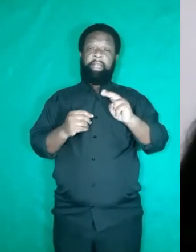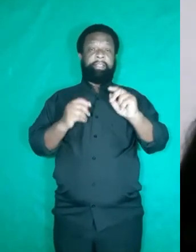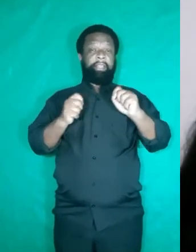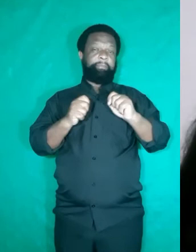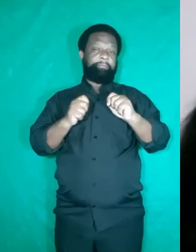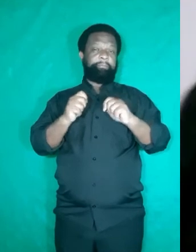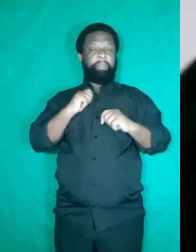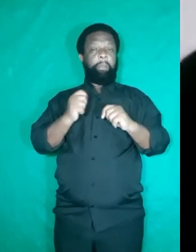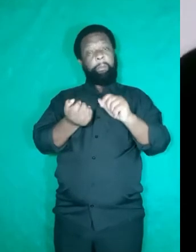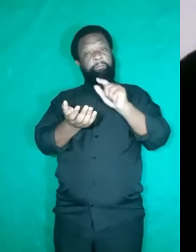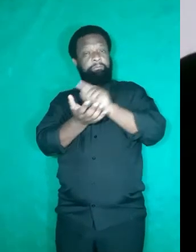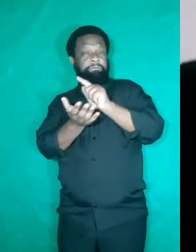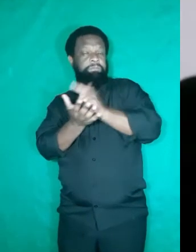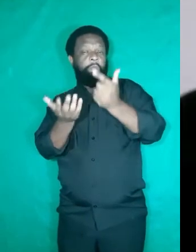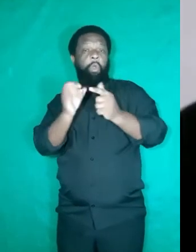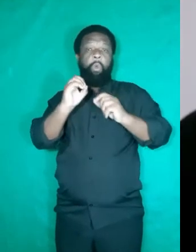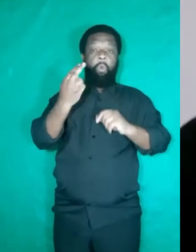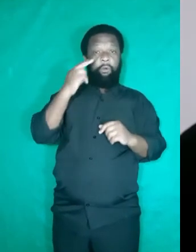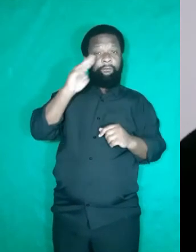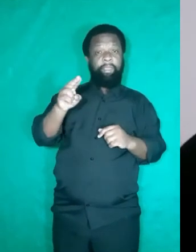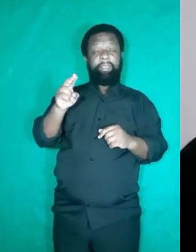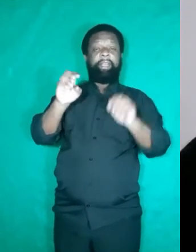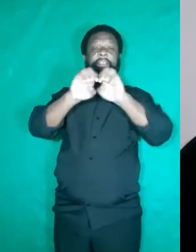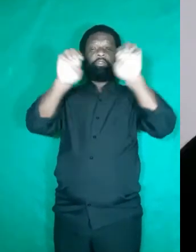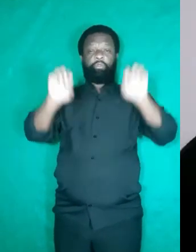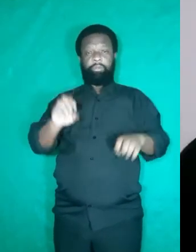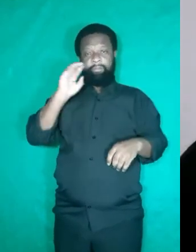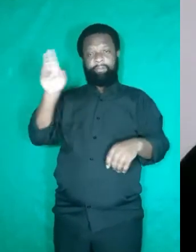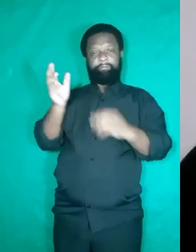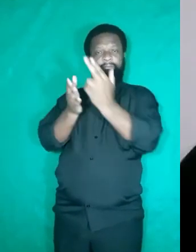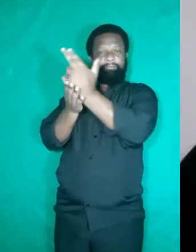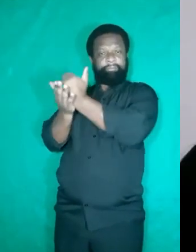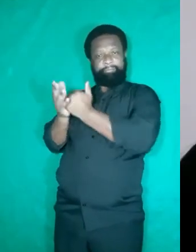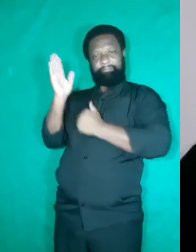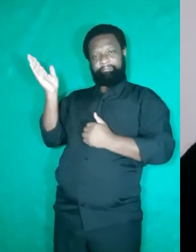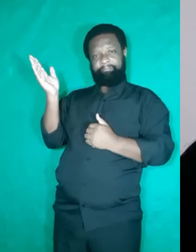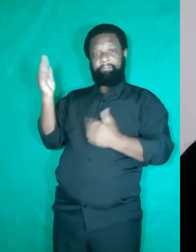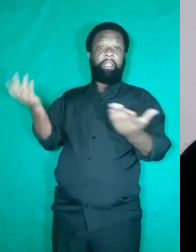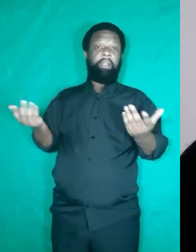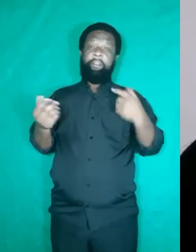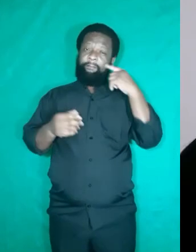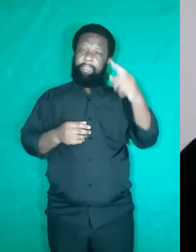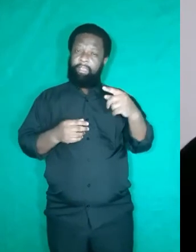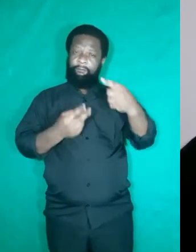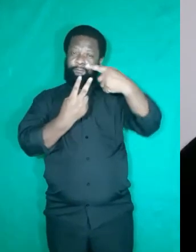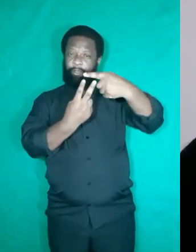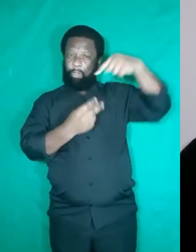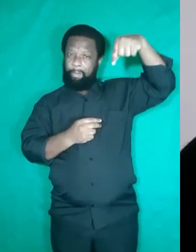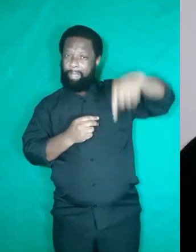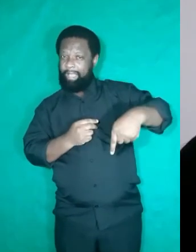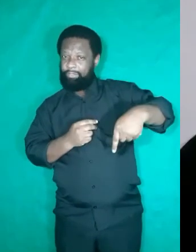meio dessa estrutura aqui. Bom, pessoal, vocês estão vendo esse vetor para baixo e para cá para o lado? Eles